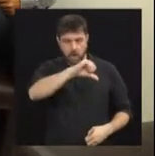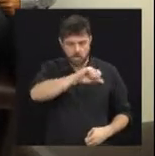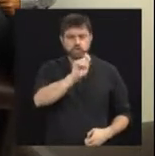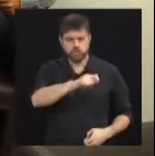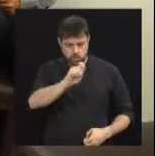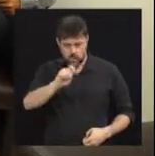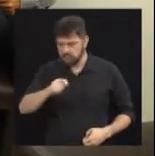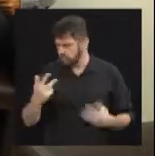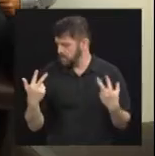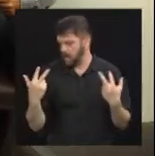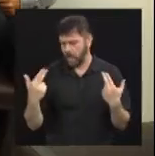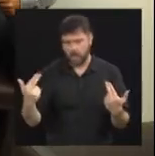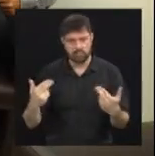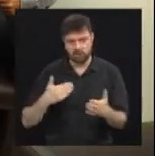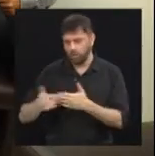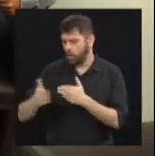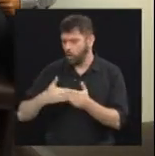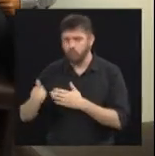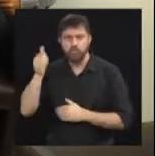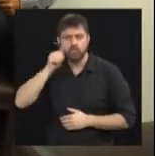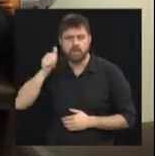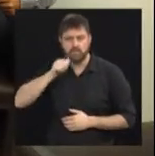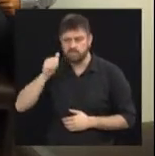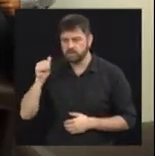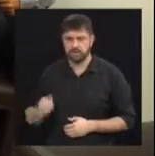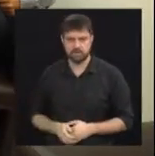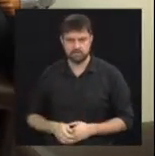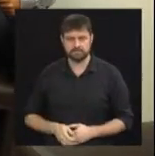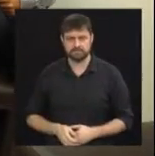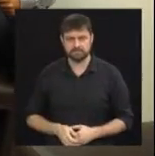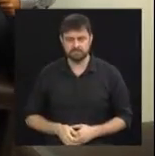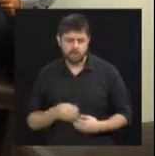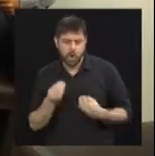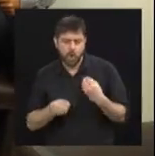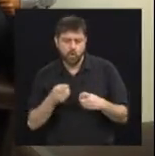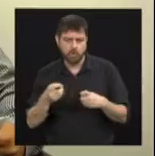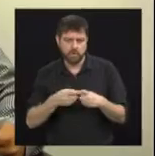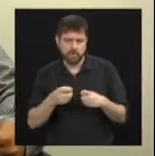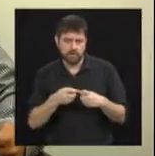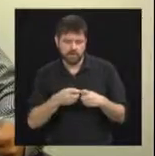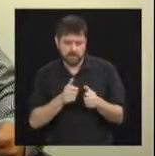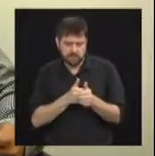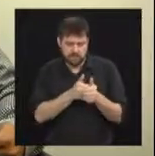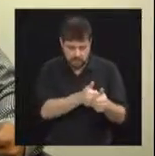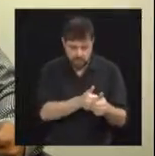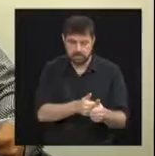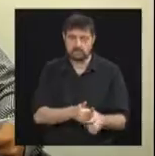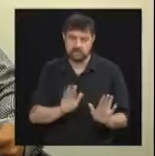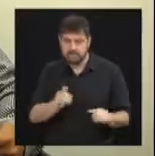outra mulher que engravidou naturalmente em casa. E o acompanhamento, depois de